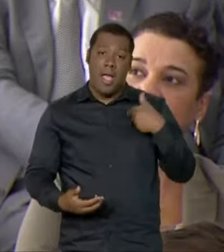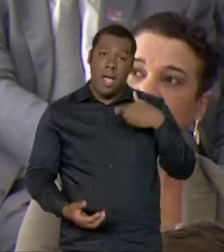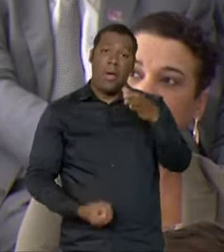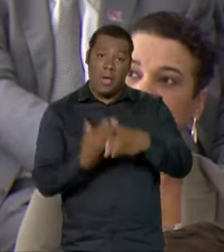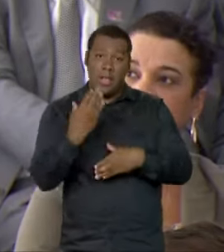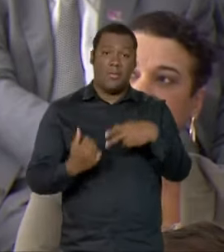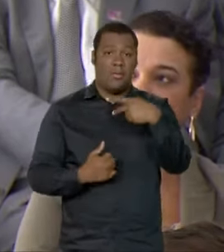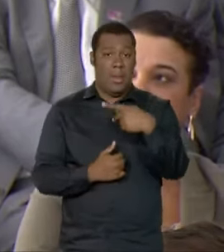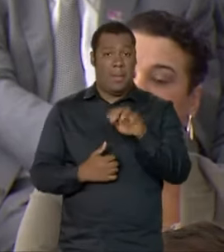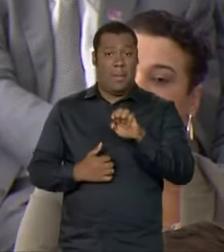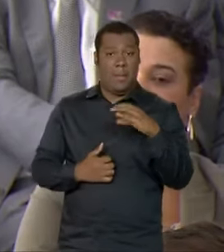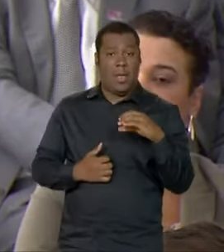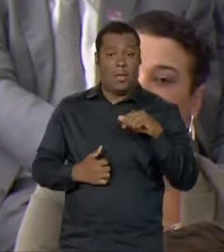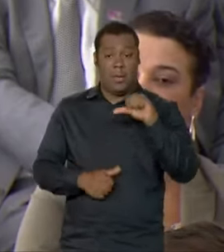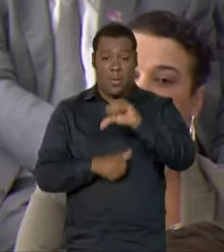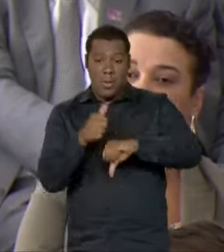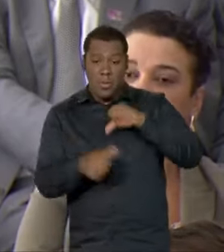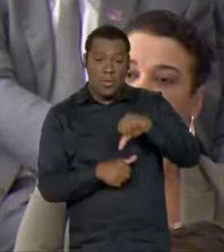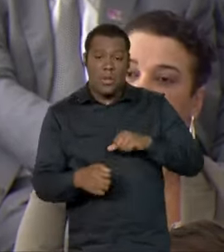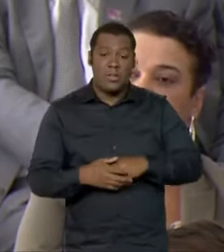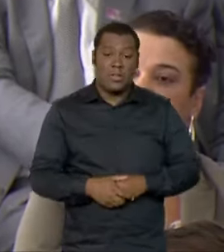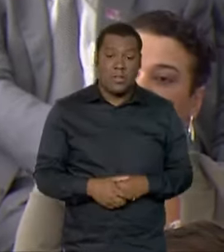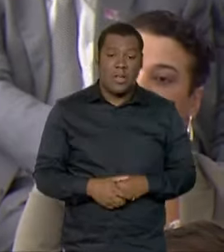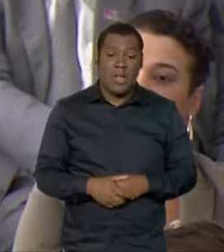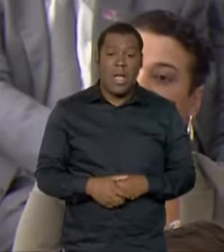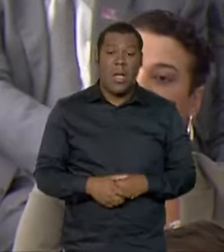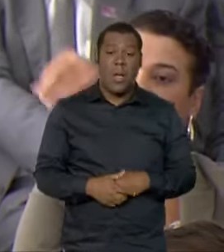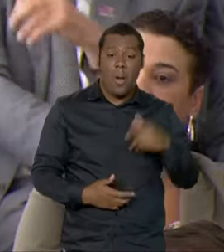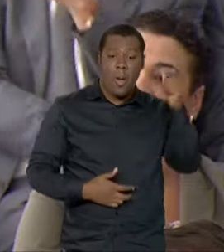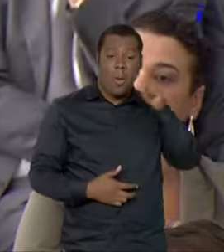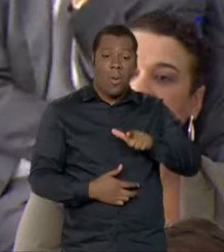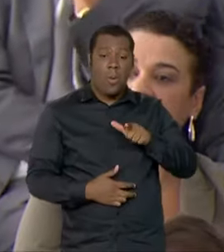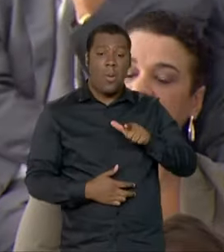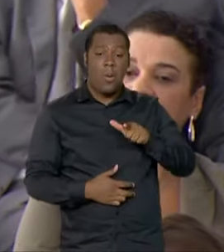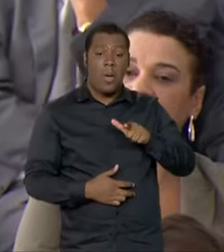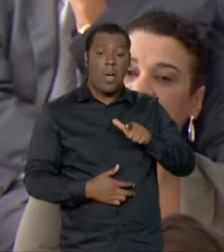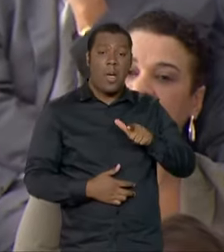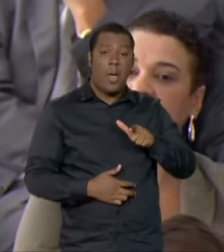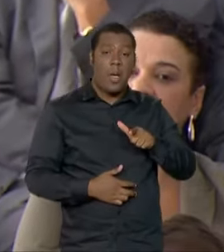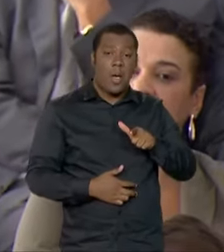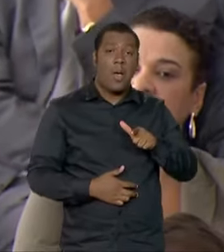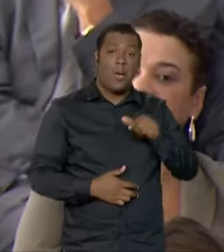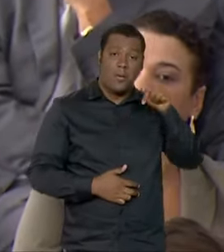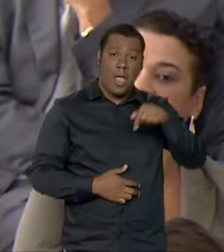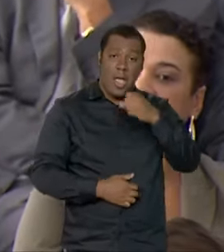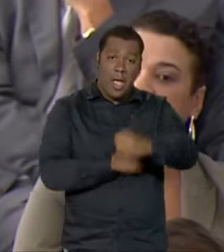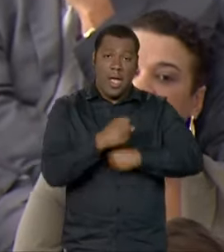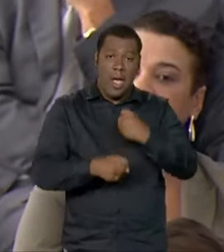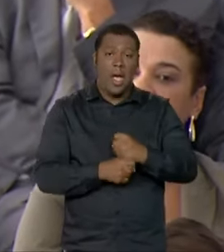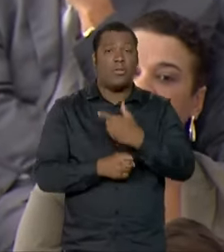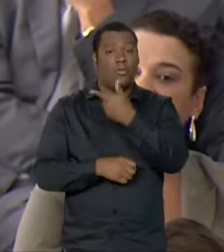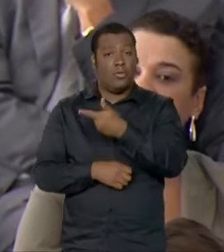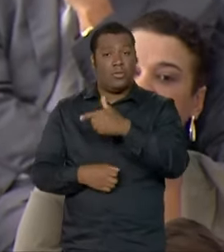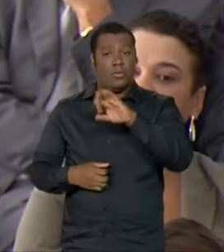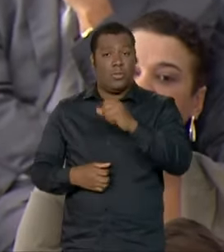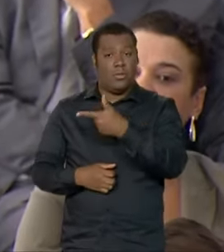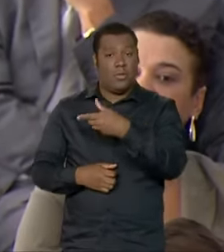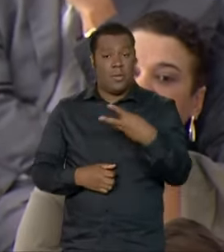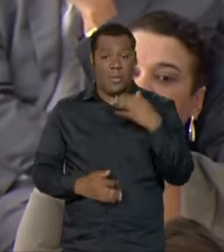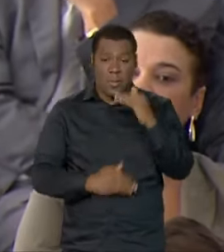E isso permitiu que a gente conquistasse credibilidade do ano de 2023 para fazer o que está